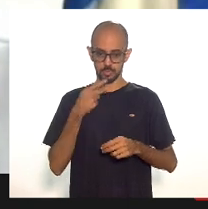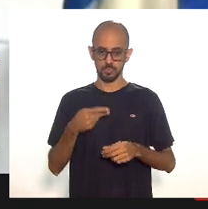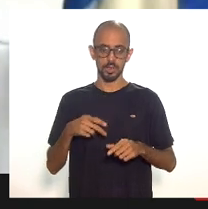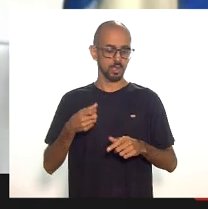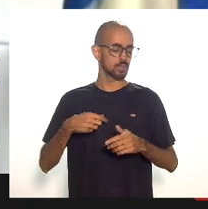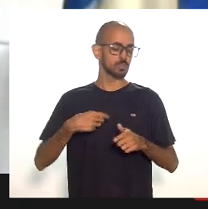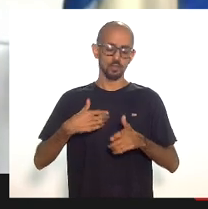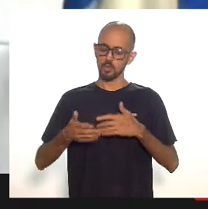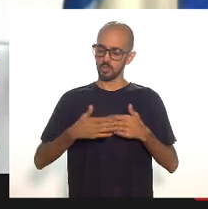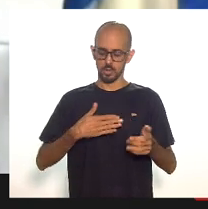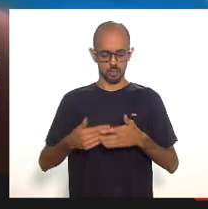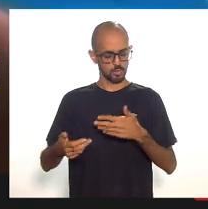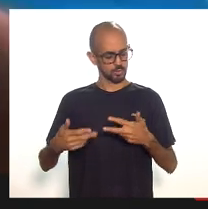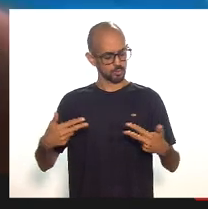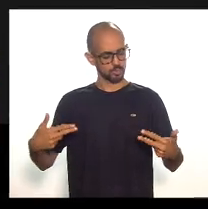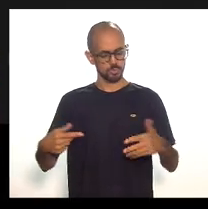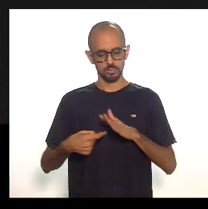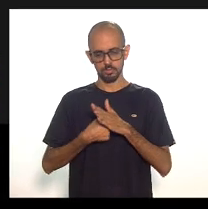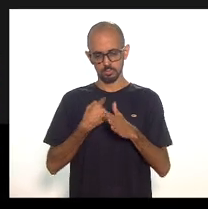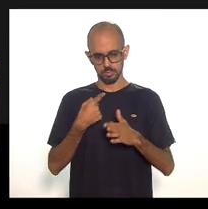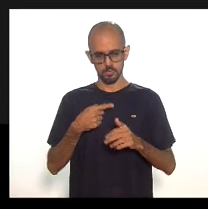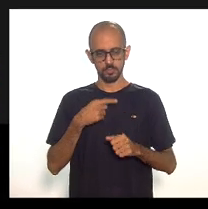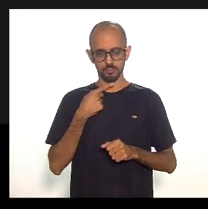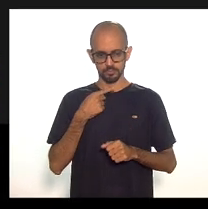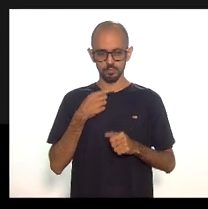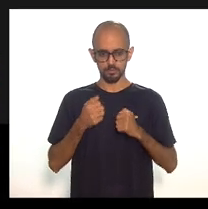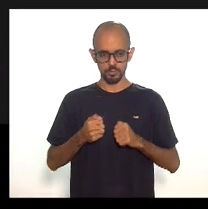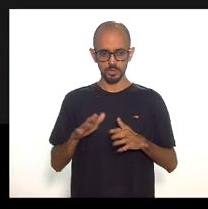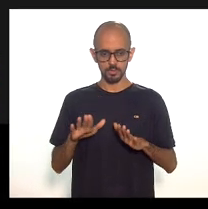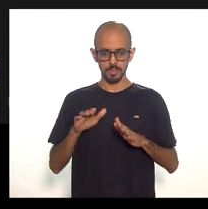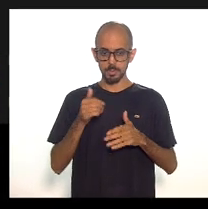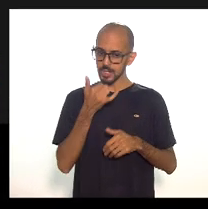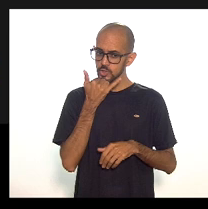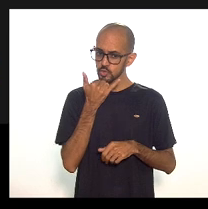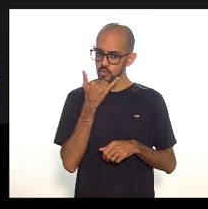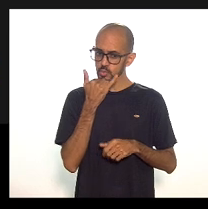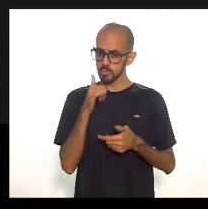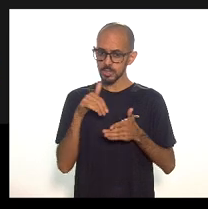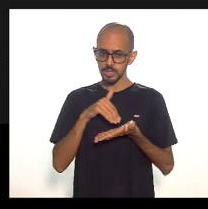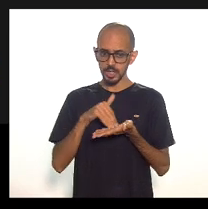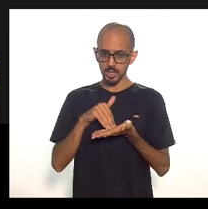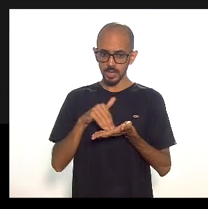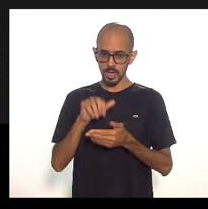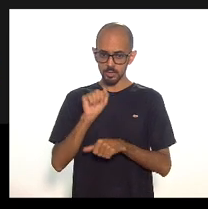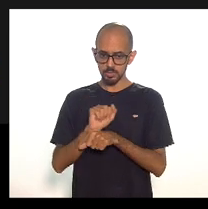questão. Obrigado. Secretário, antes de sair...